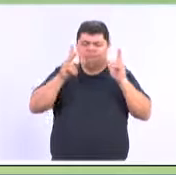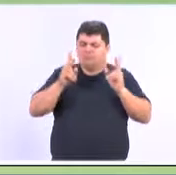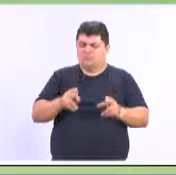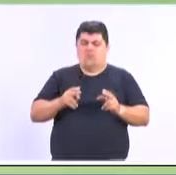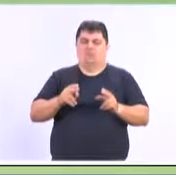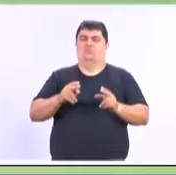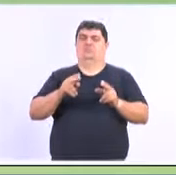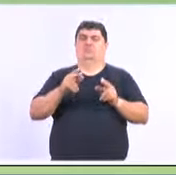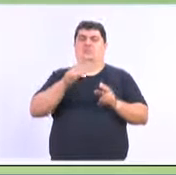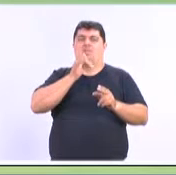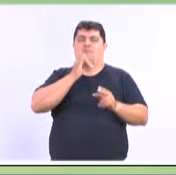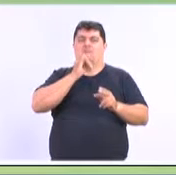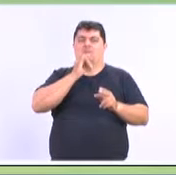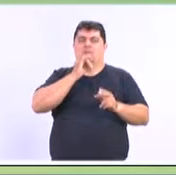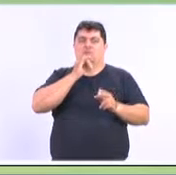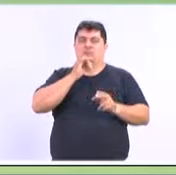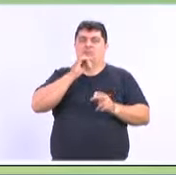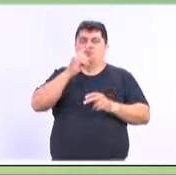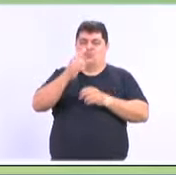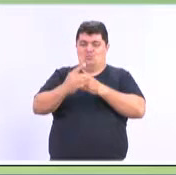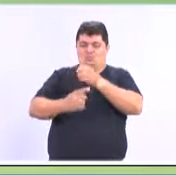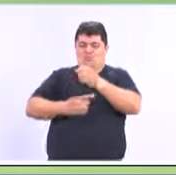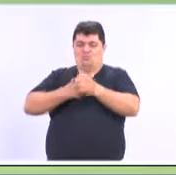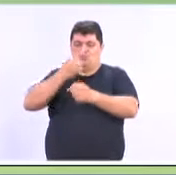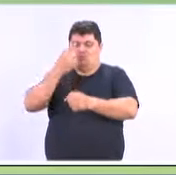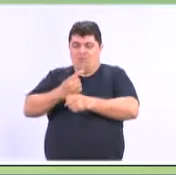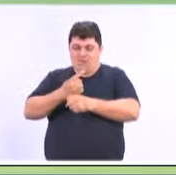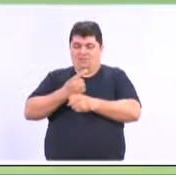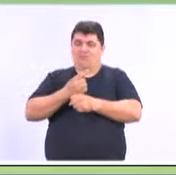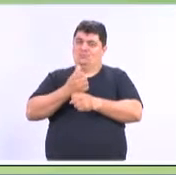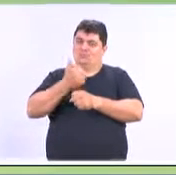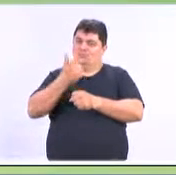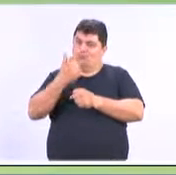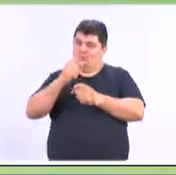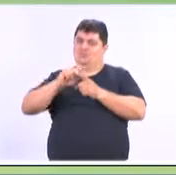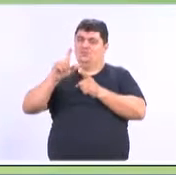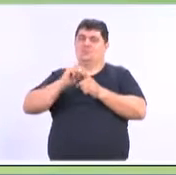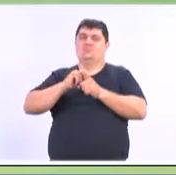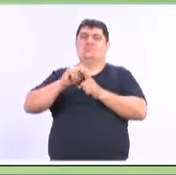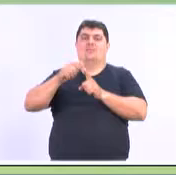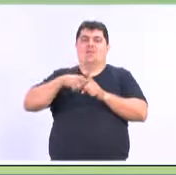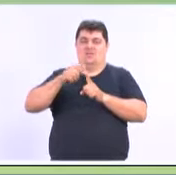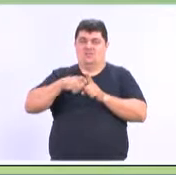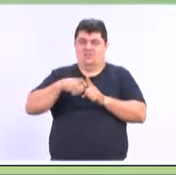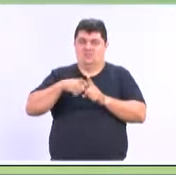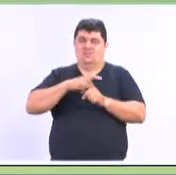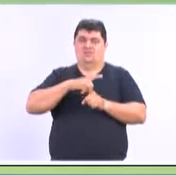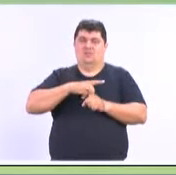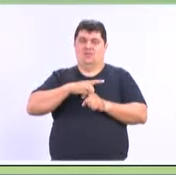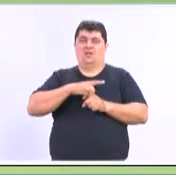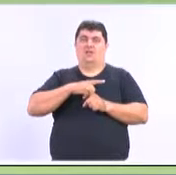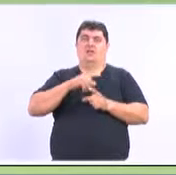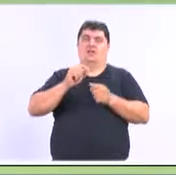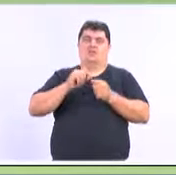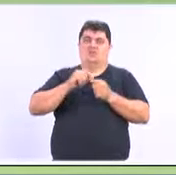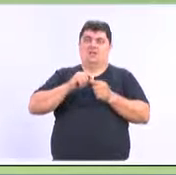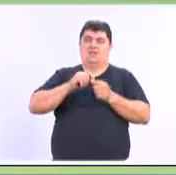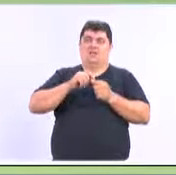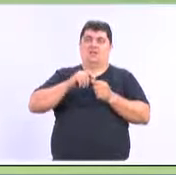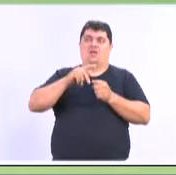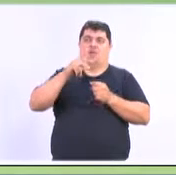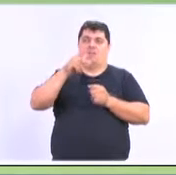que devem ser liquidadas no período de até 12 meses do encerramento do balanço patrimoniais. Demais